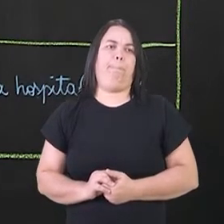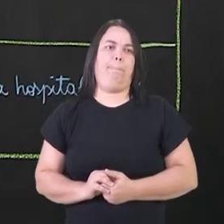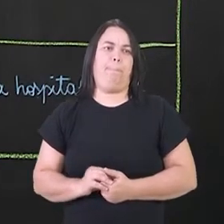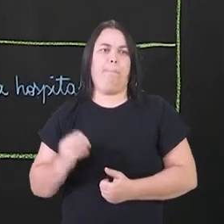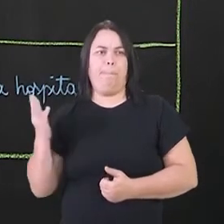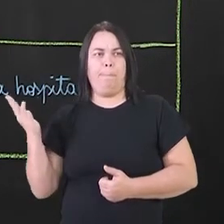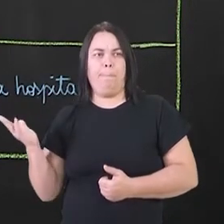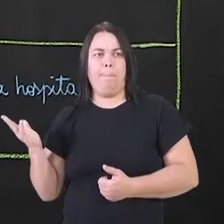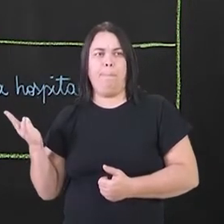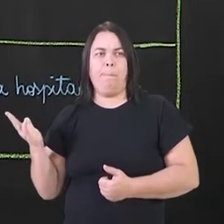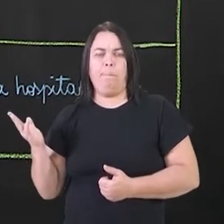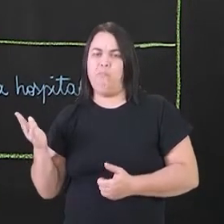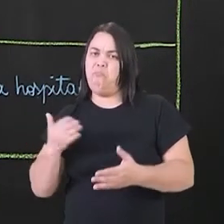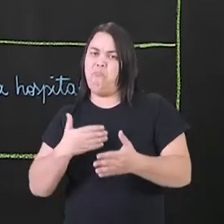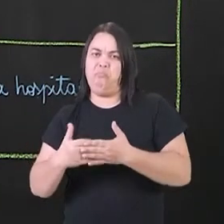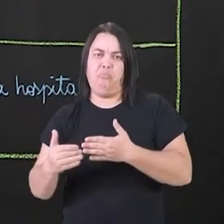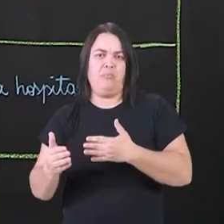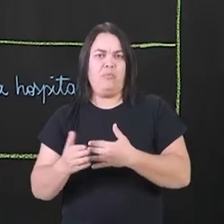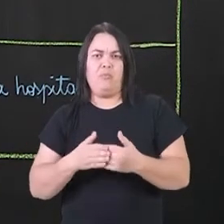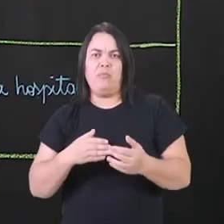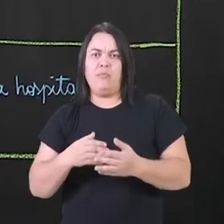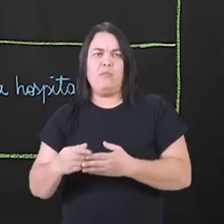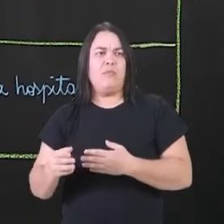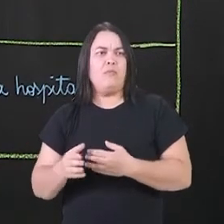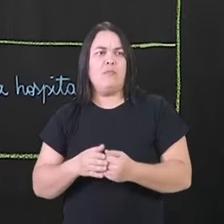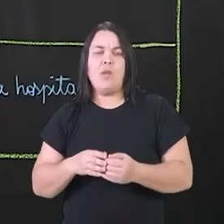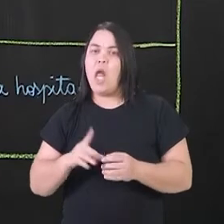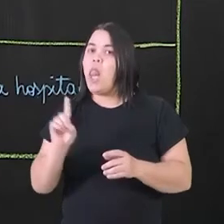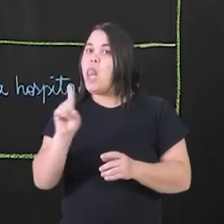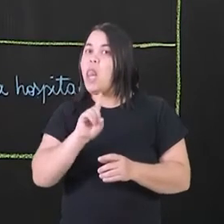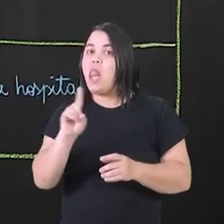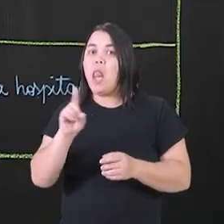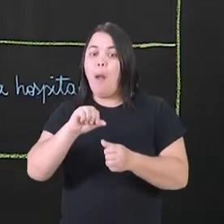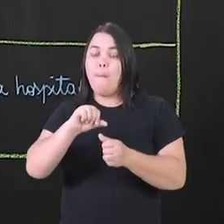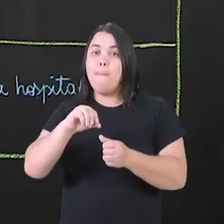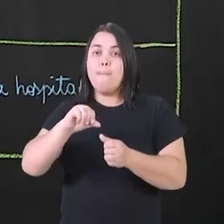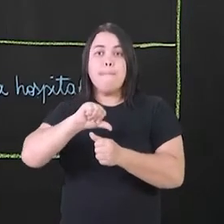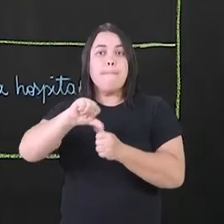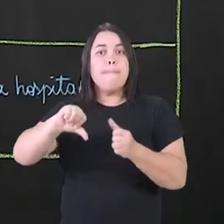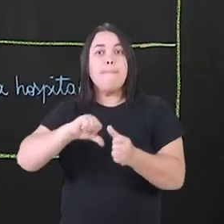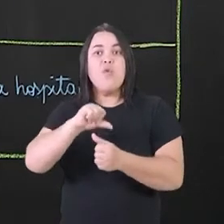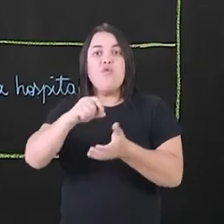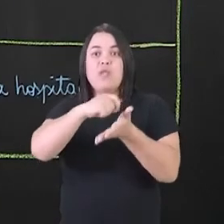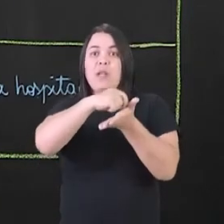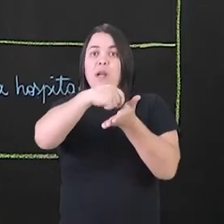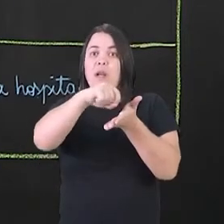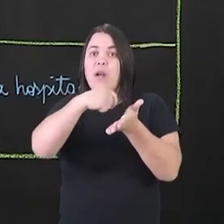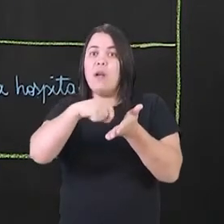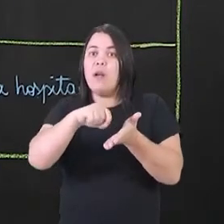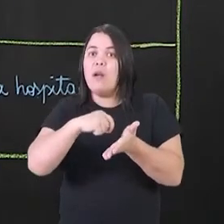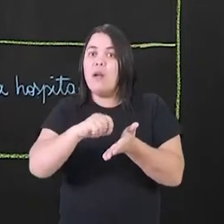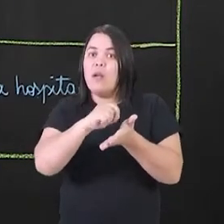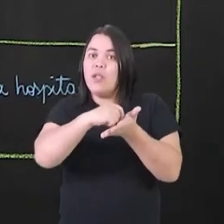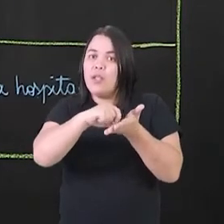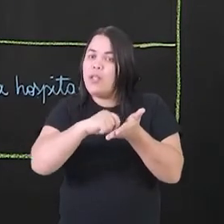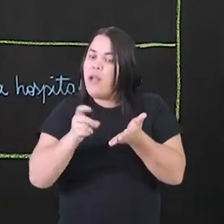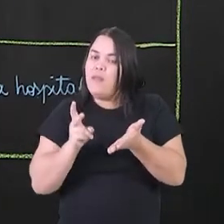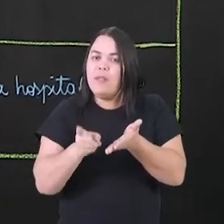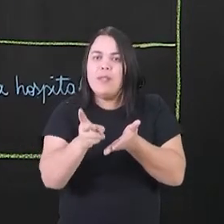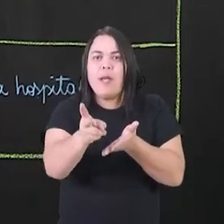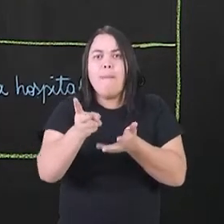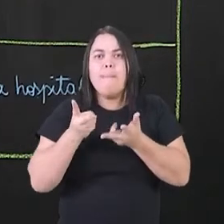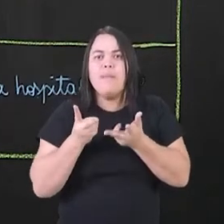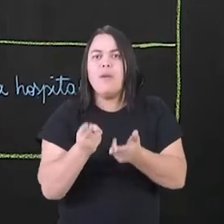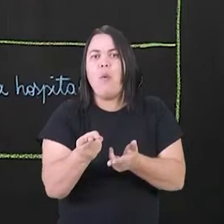this. Independente disso, ele não muda. Ele sempre vai ser can para todo mundo, ele sempre vai ser could